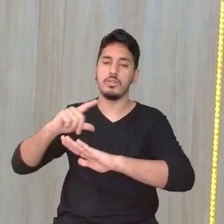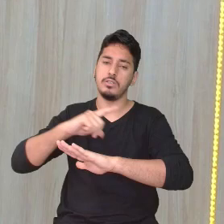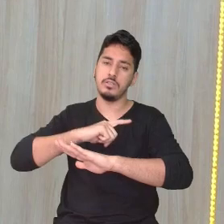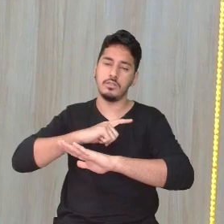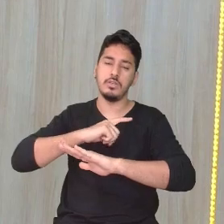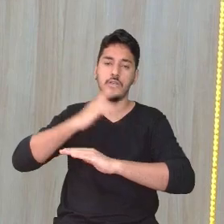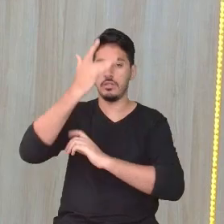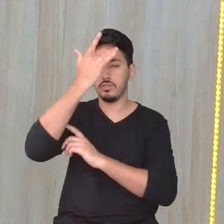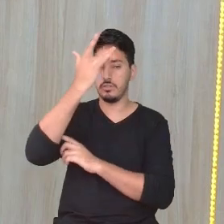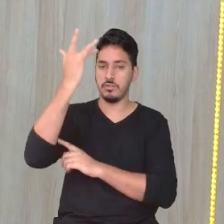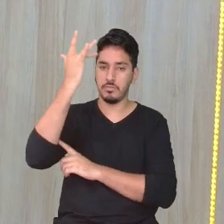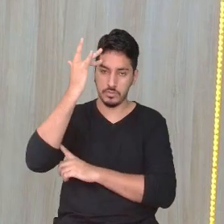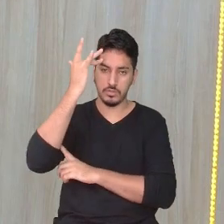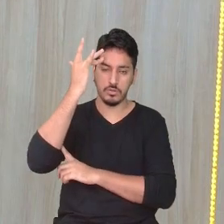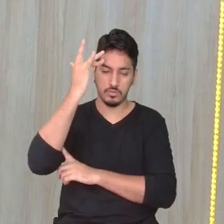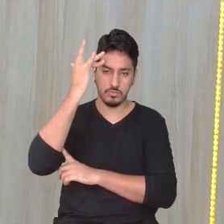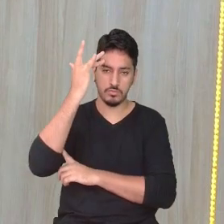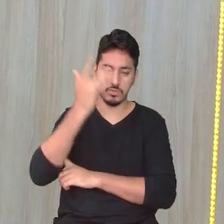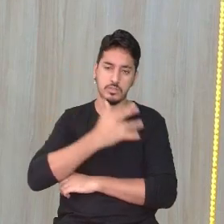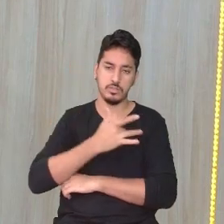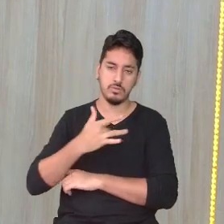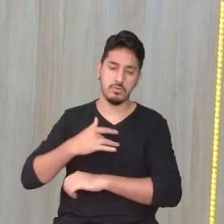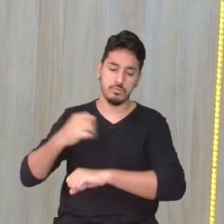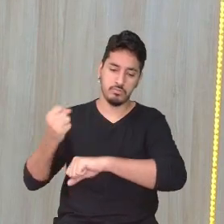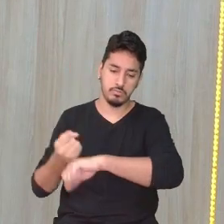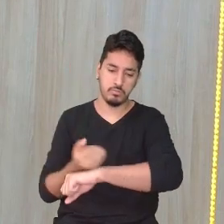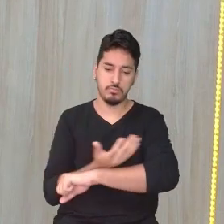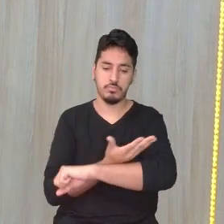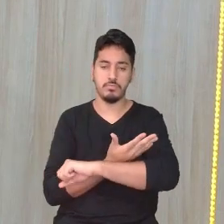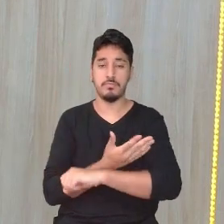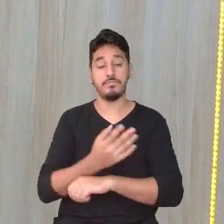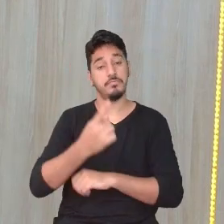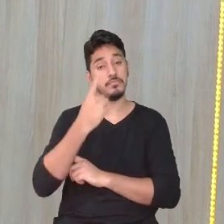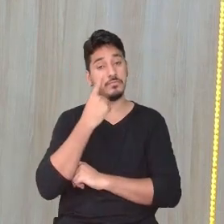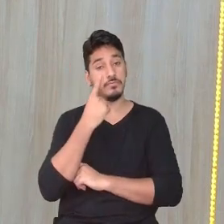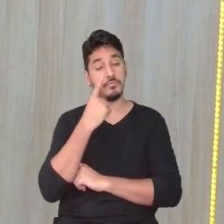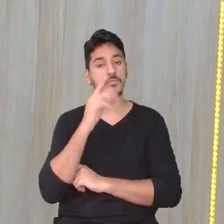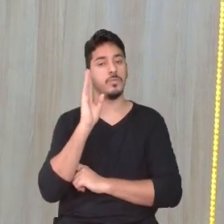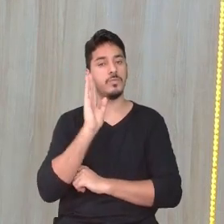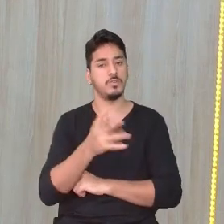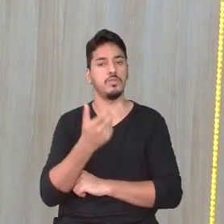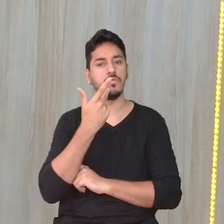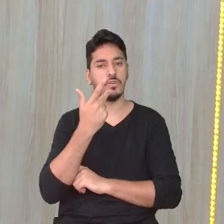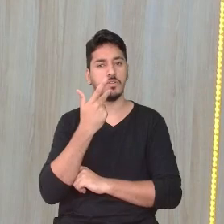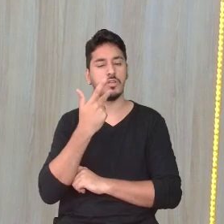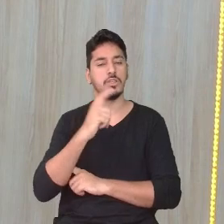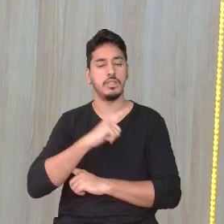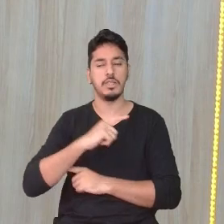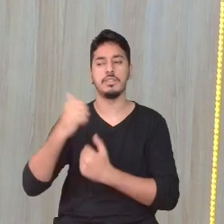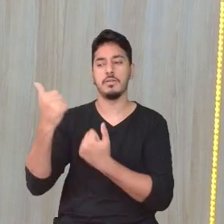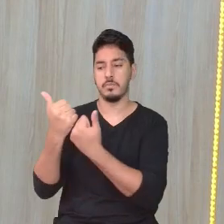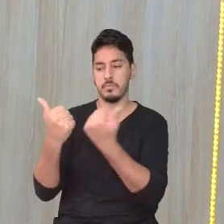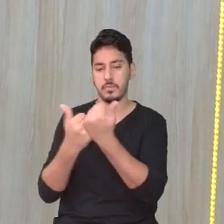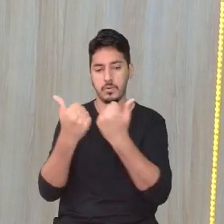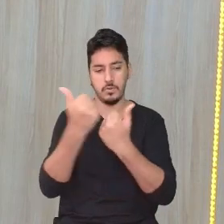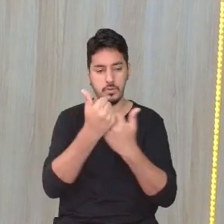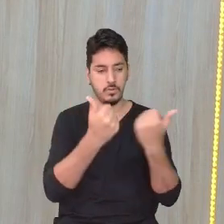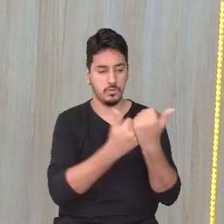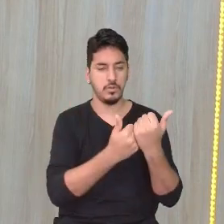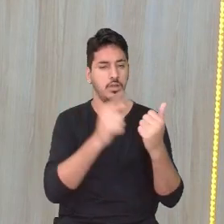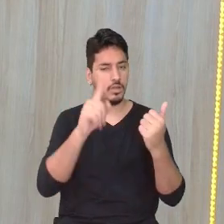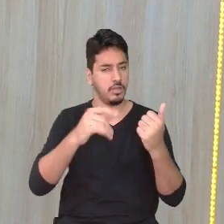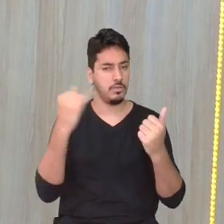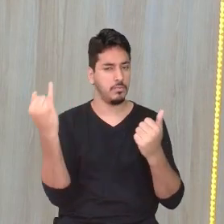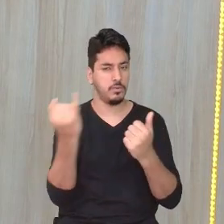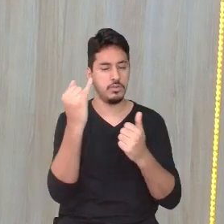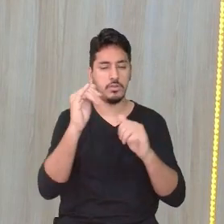ter com a saúde mental, com a saúde emocional. Vejam, a gente ter, como eu já citei, essa rede de apoio, essa rede de afetos é muito